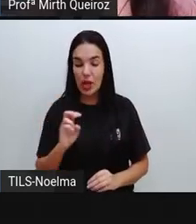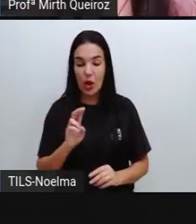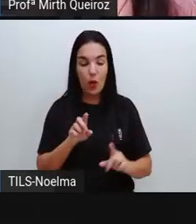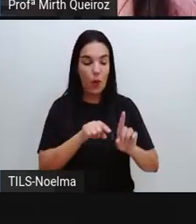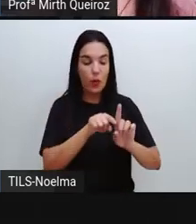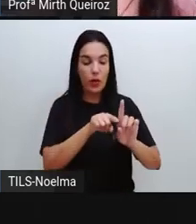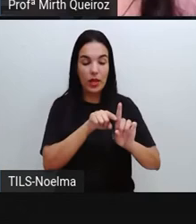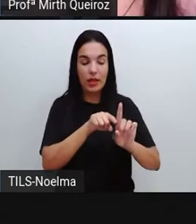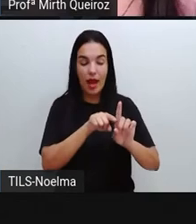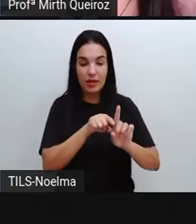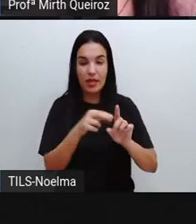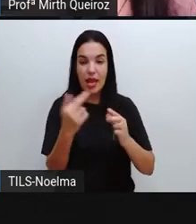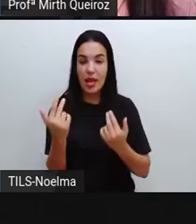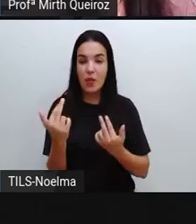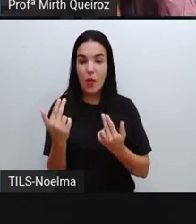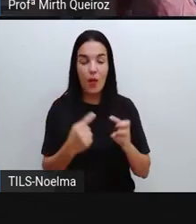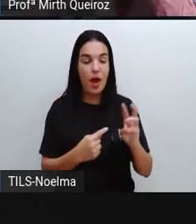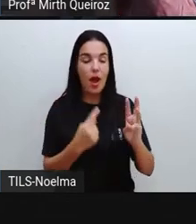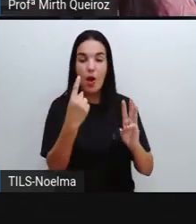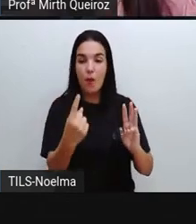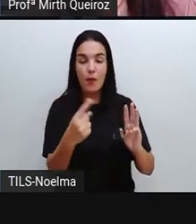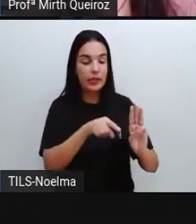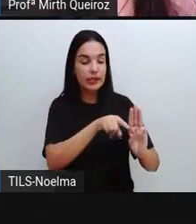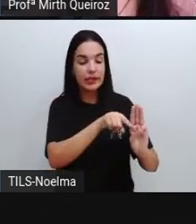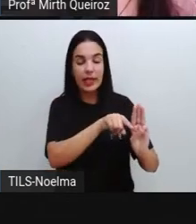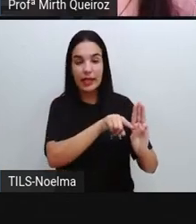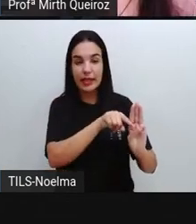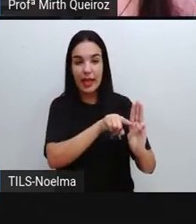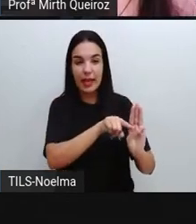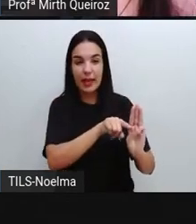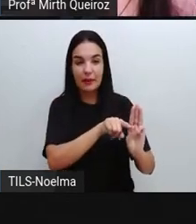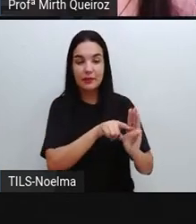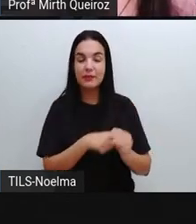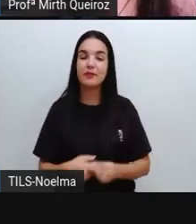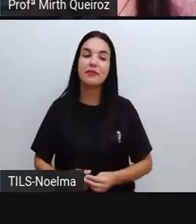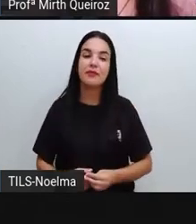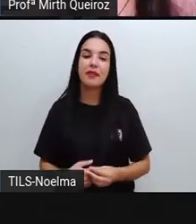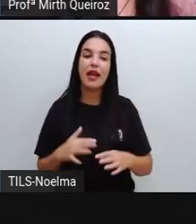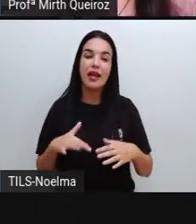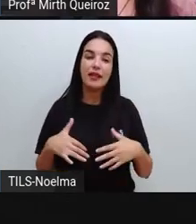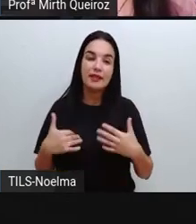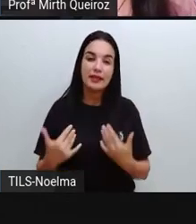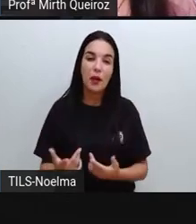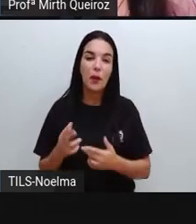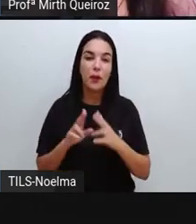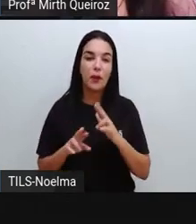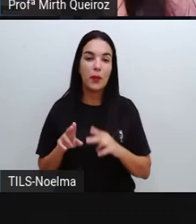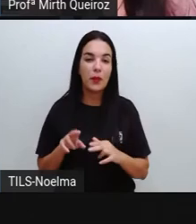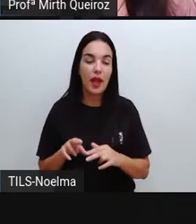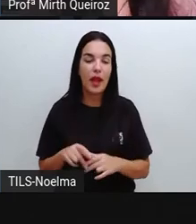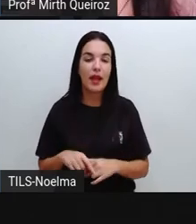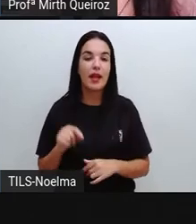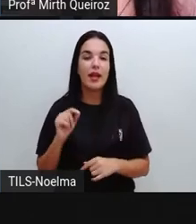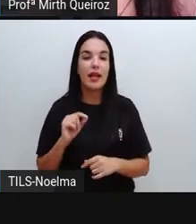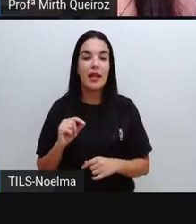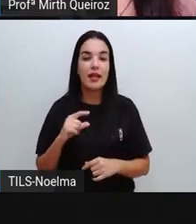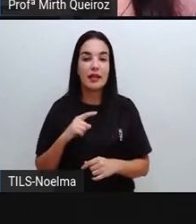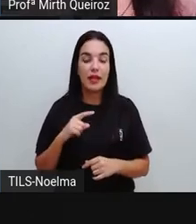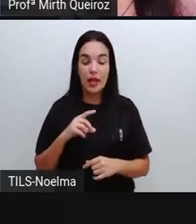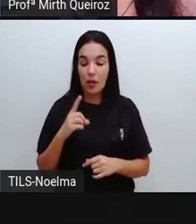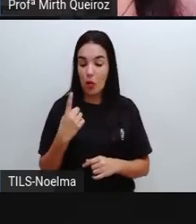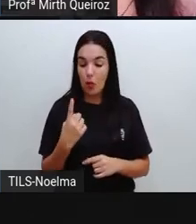centena 10 dezenas também é o mesmo que uma centena uma vez que a dezena